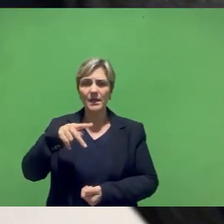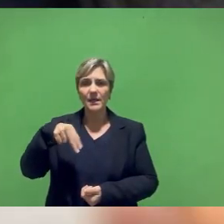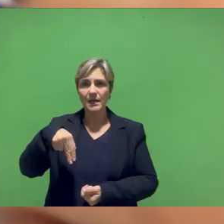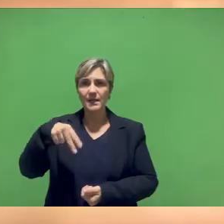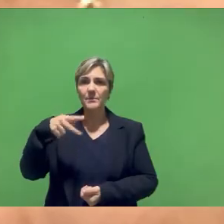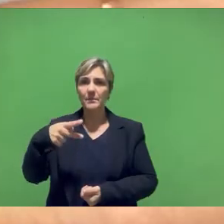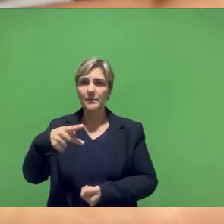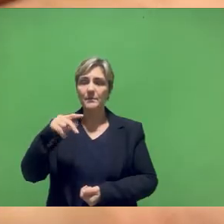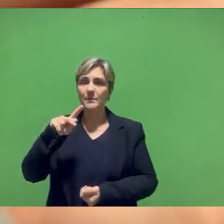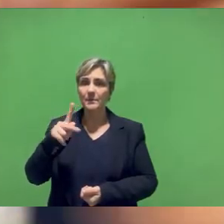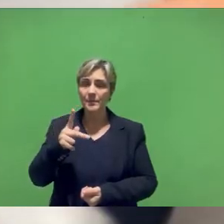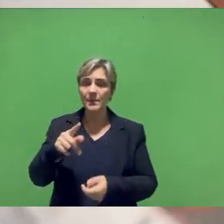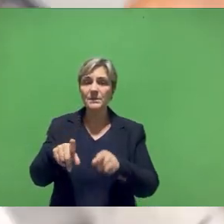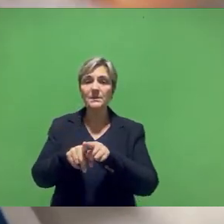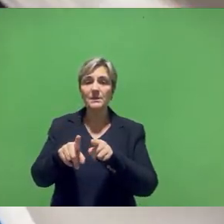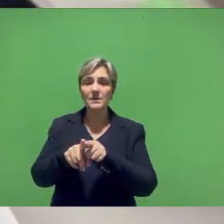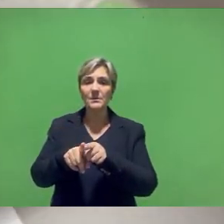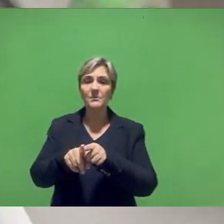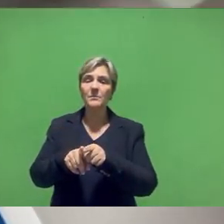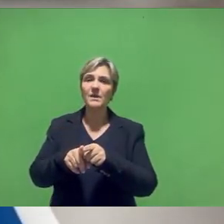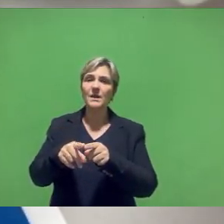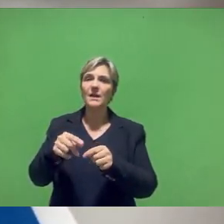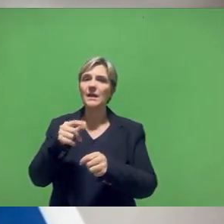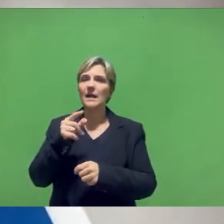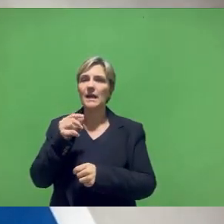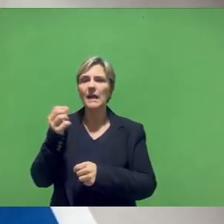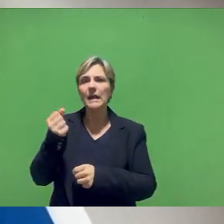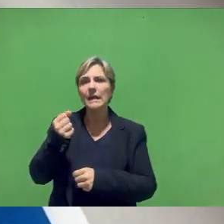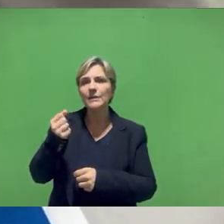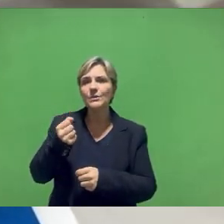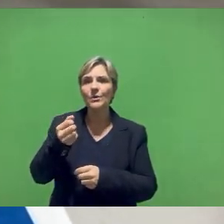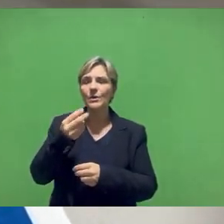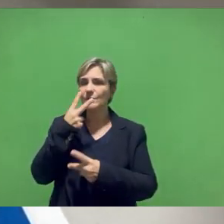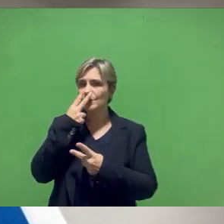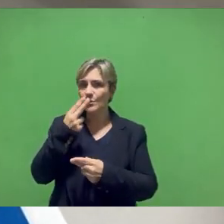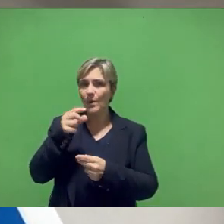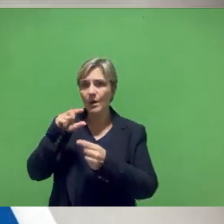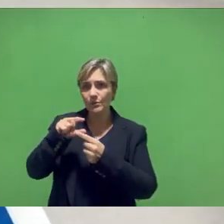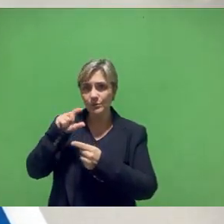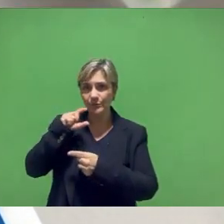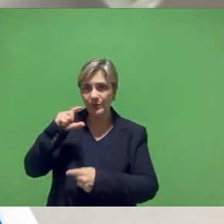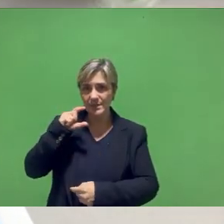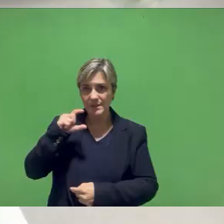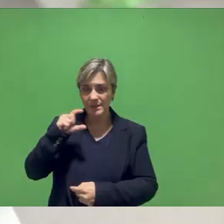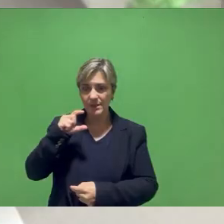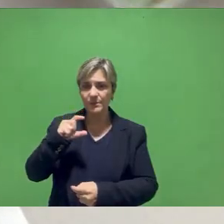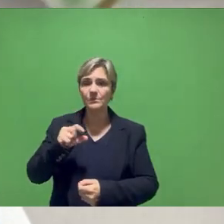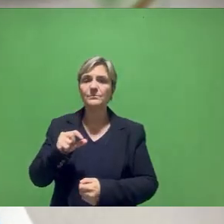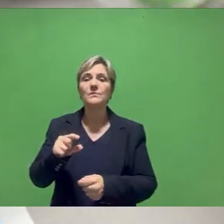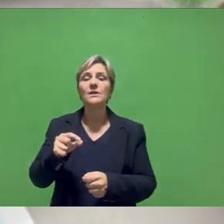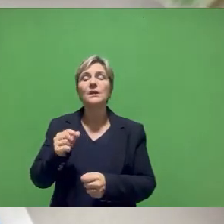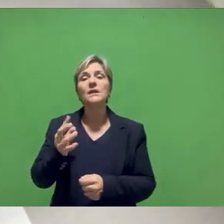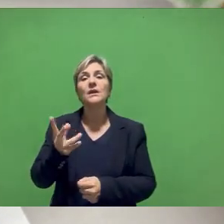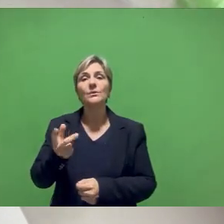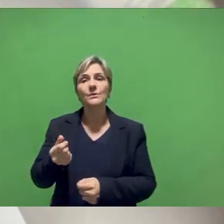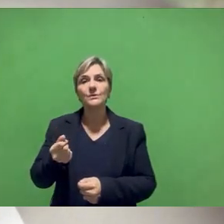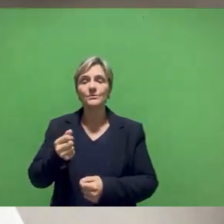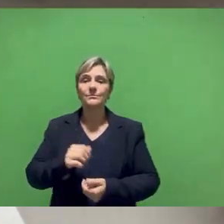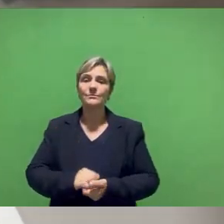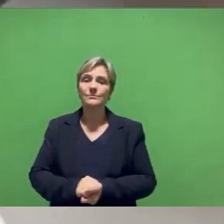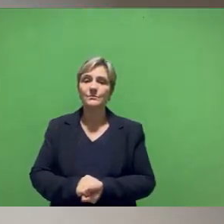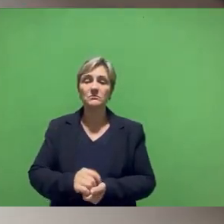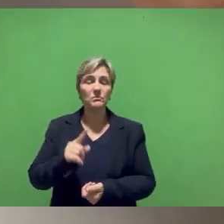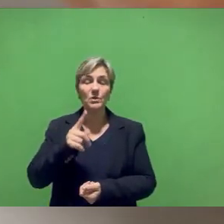NPH também, ó, leitosa, como a do frasco. E a